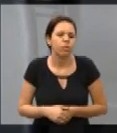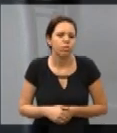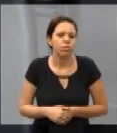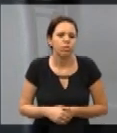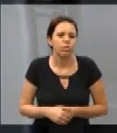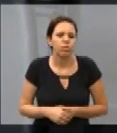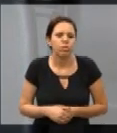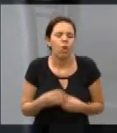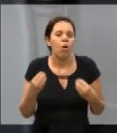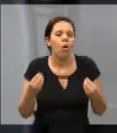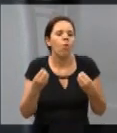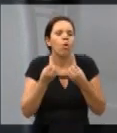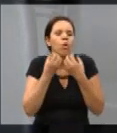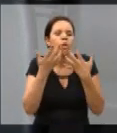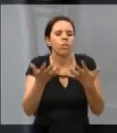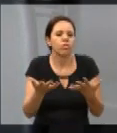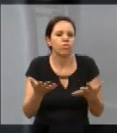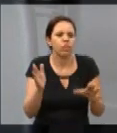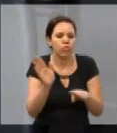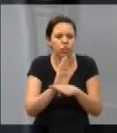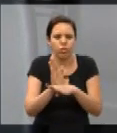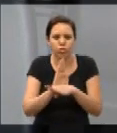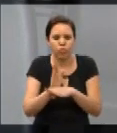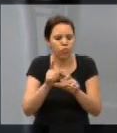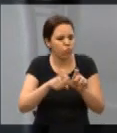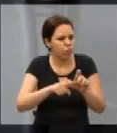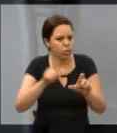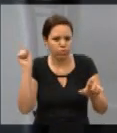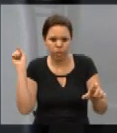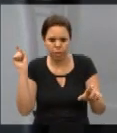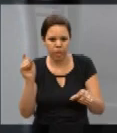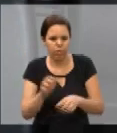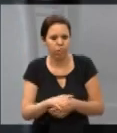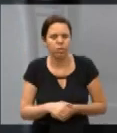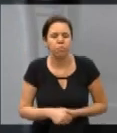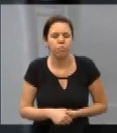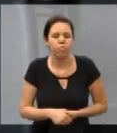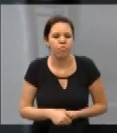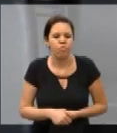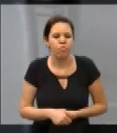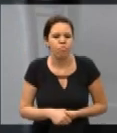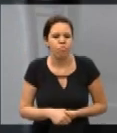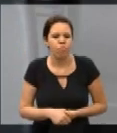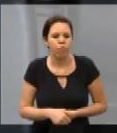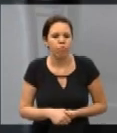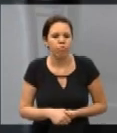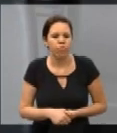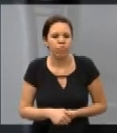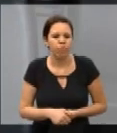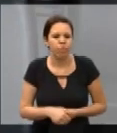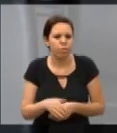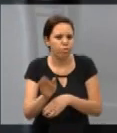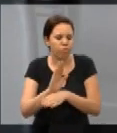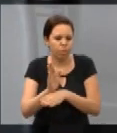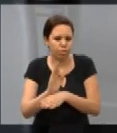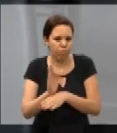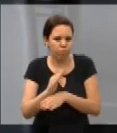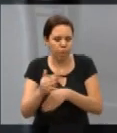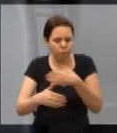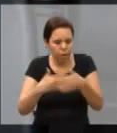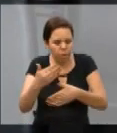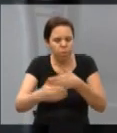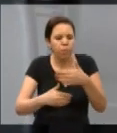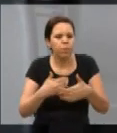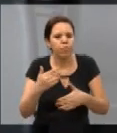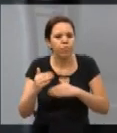E como eu disse, filmado totalmente independente, né? E assim, e o filme, a trama toda,